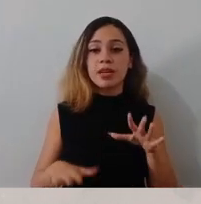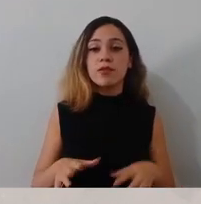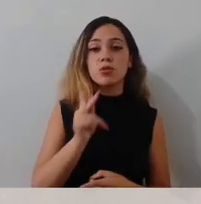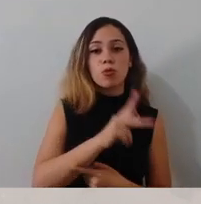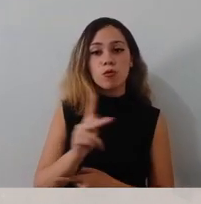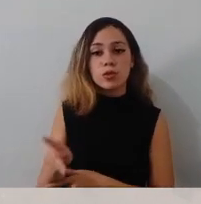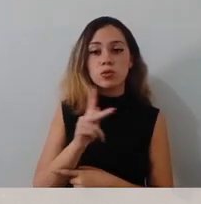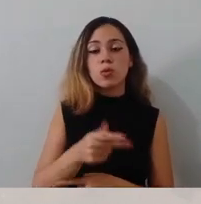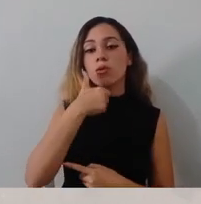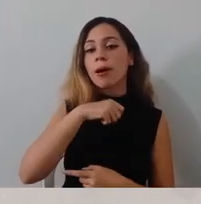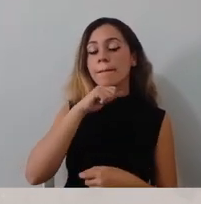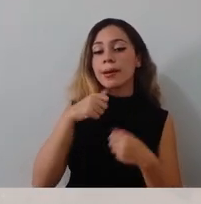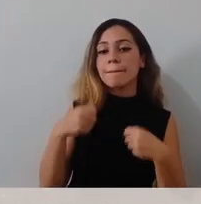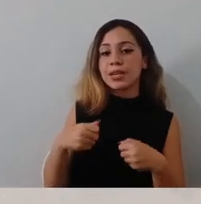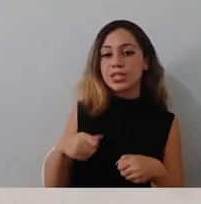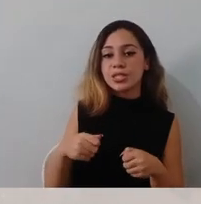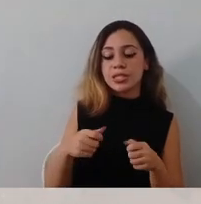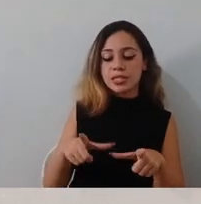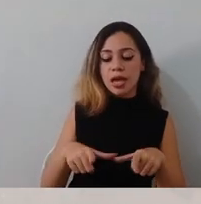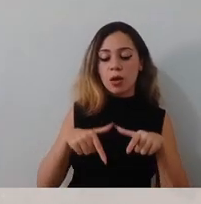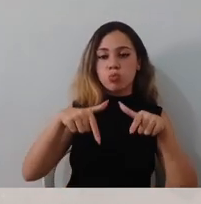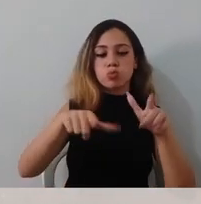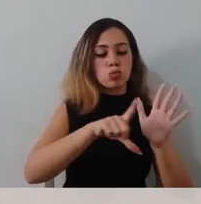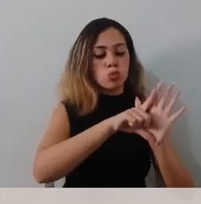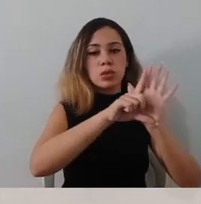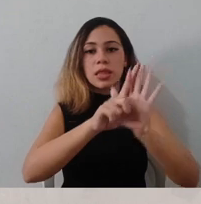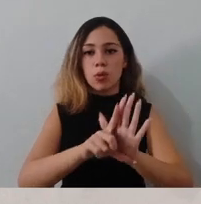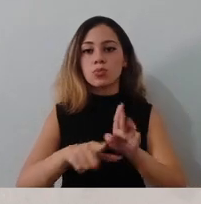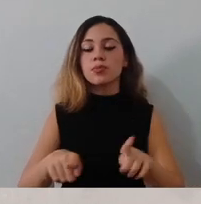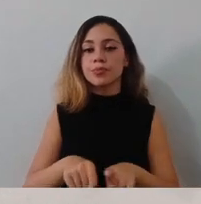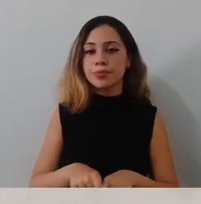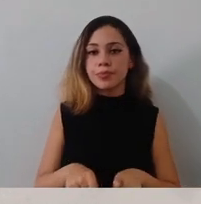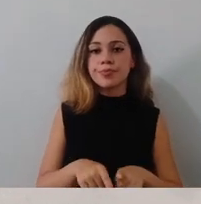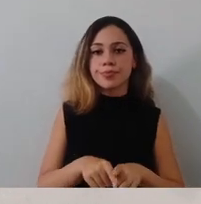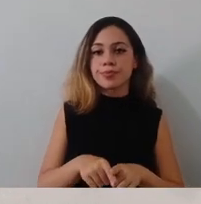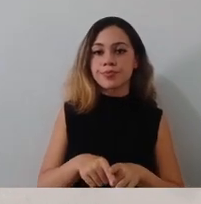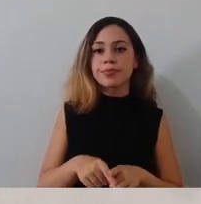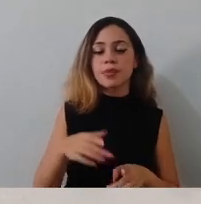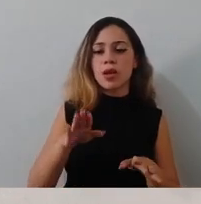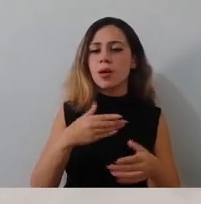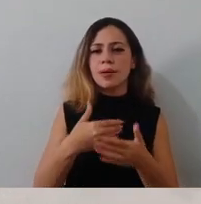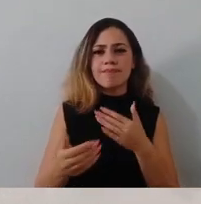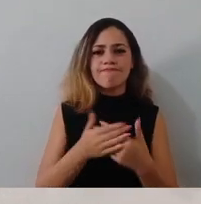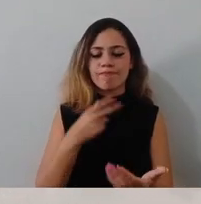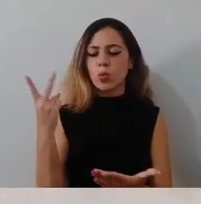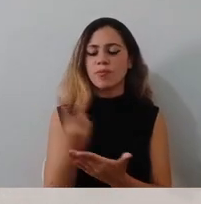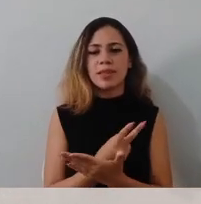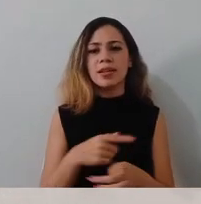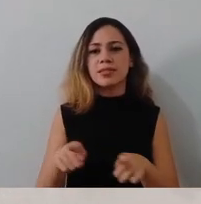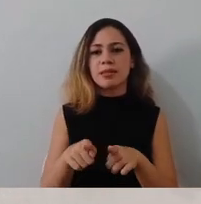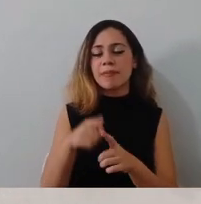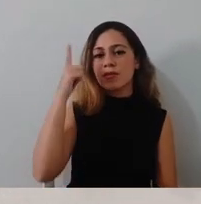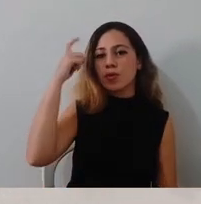que às vezes a mãe precisa de um relatório. São vários tipos de violência, não só diretamente com a pessoa com deficiência,